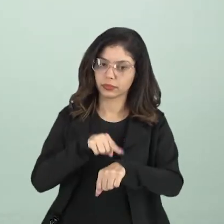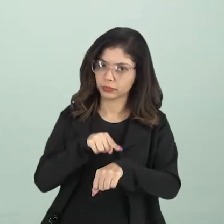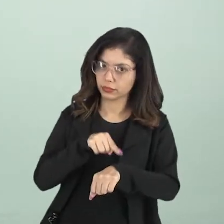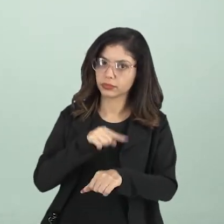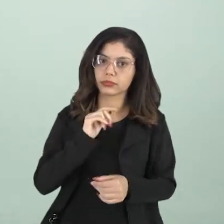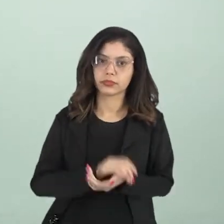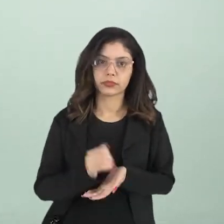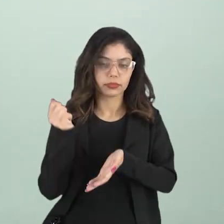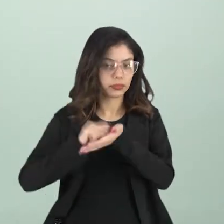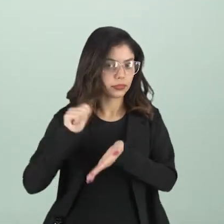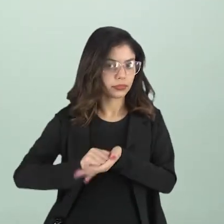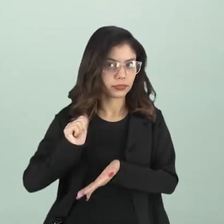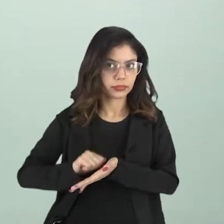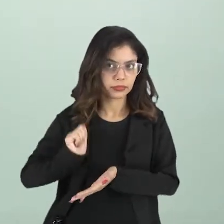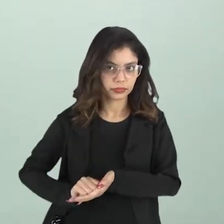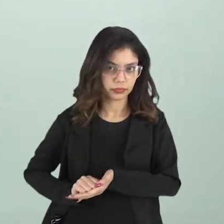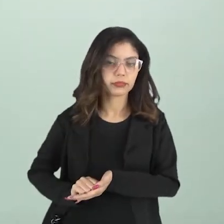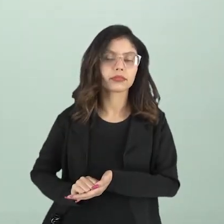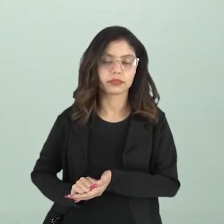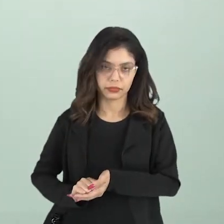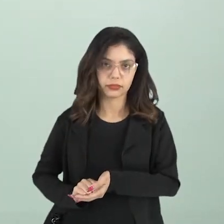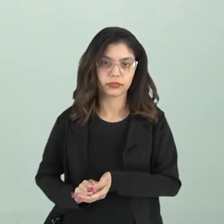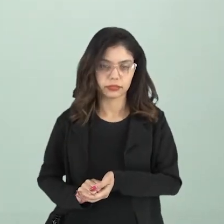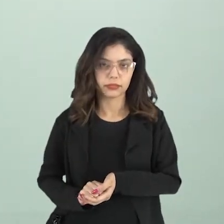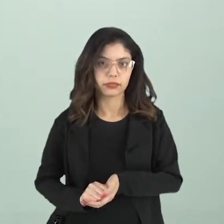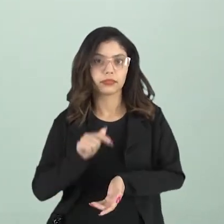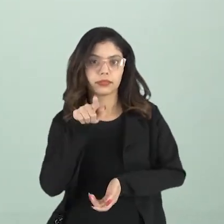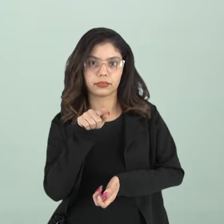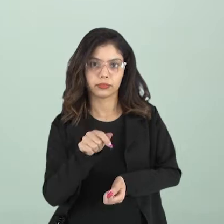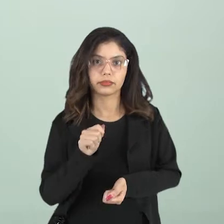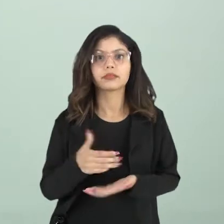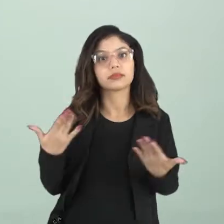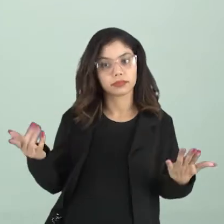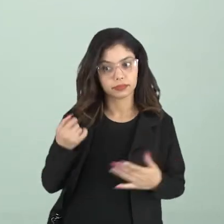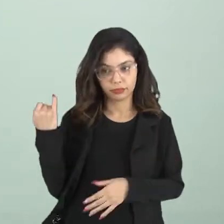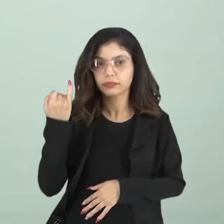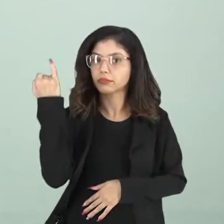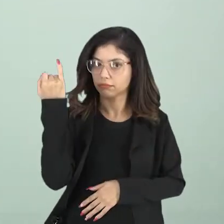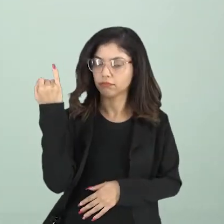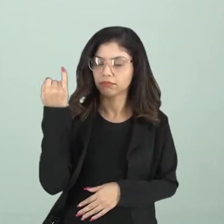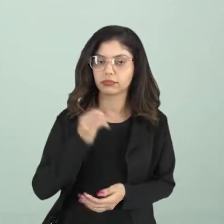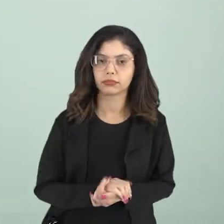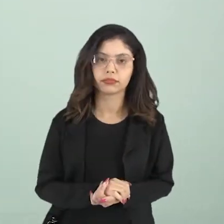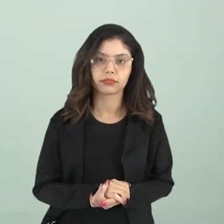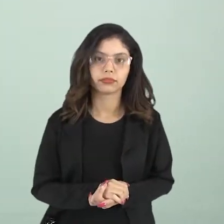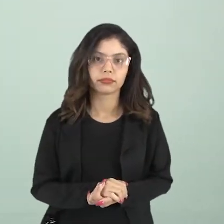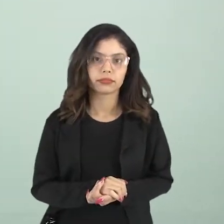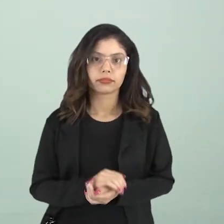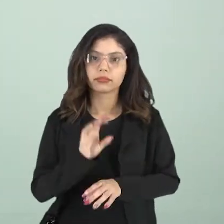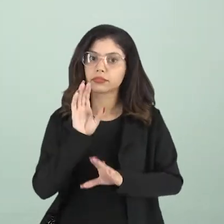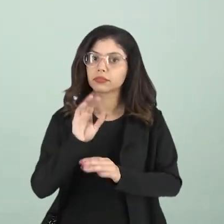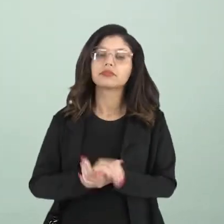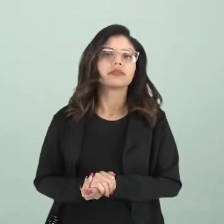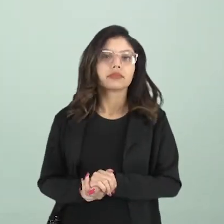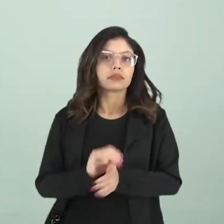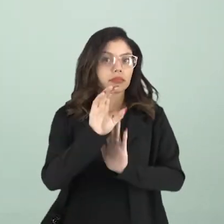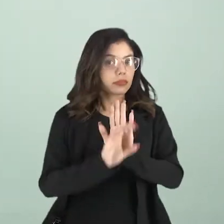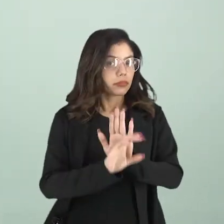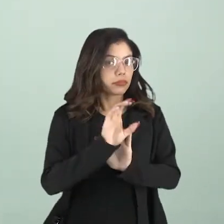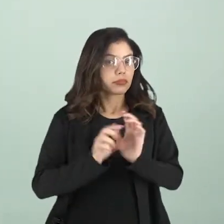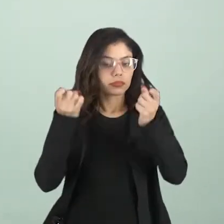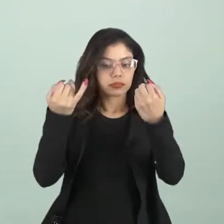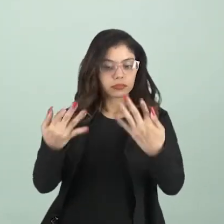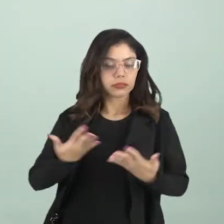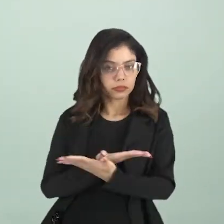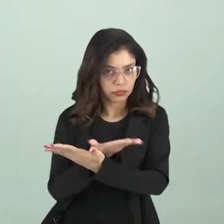você fazer o registro e anotações que você julga relevante a respeito do conteúdo que aqui